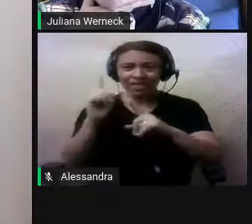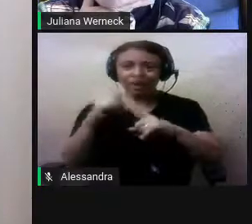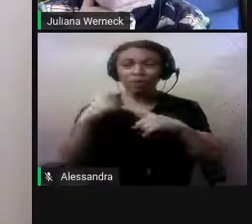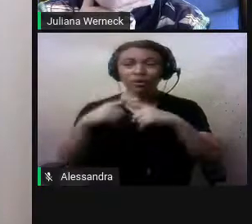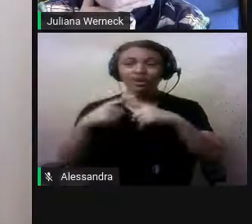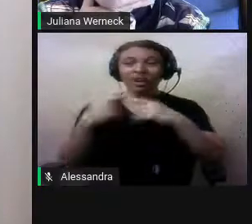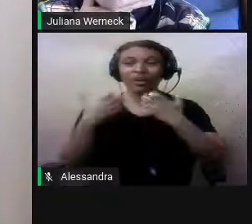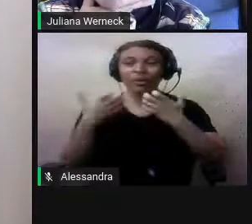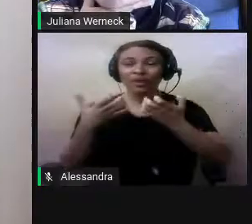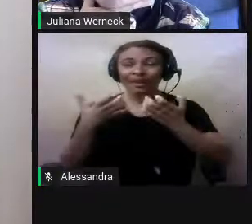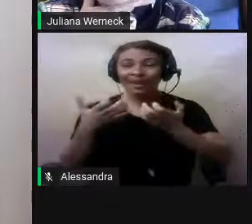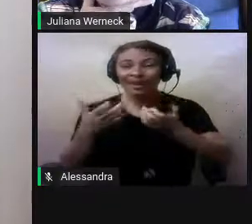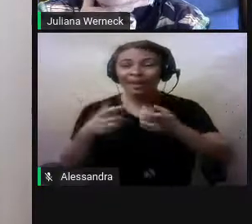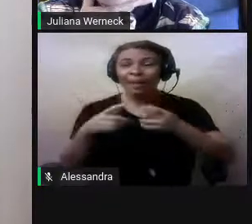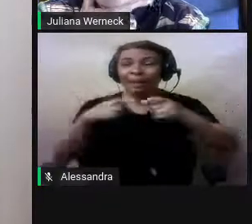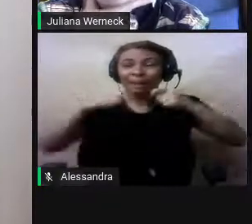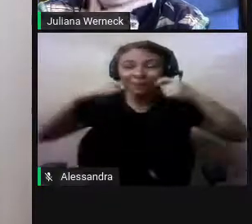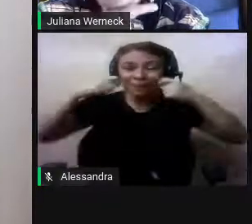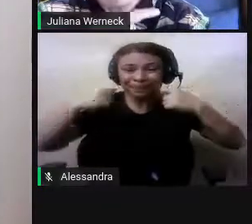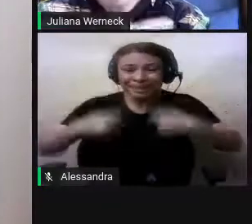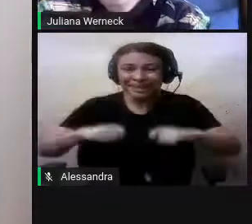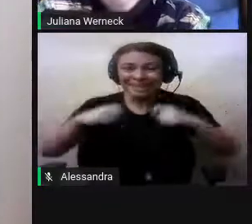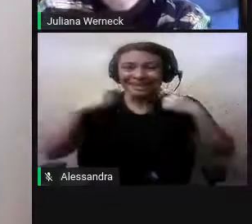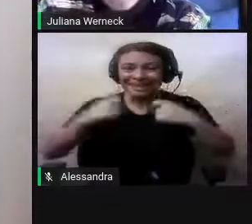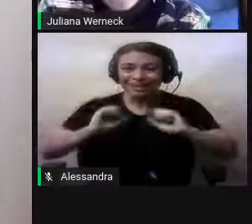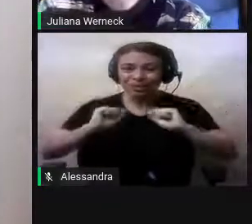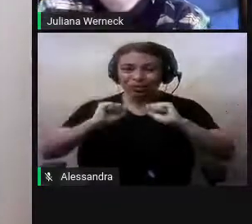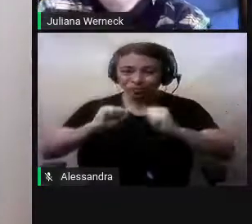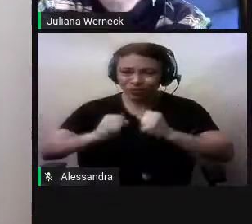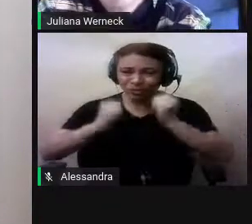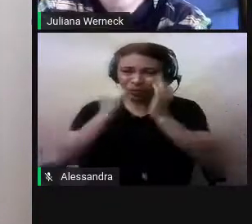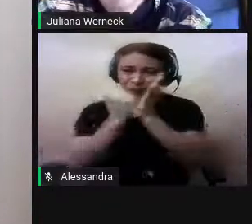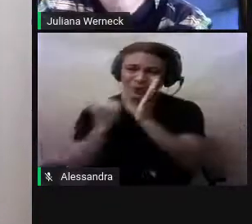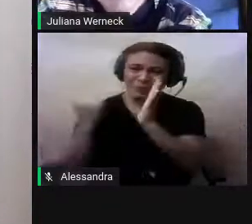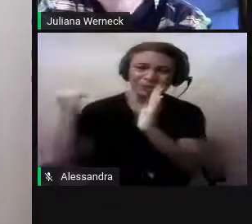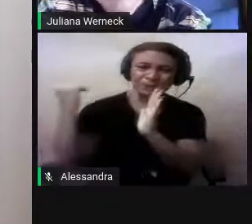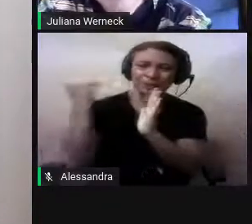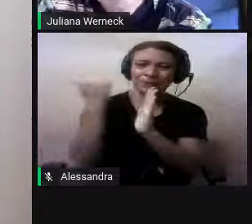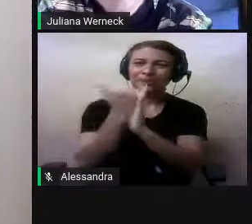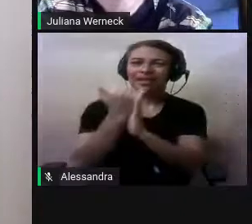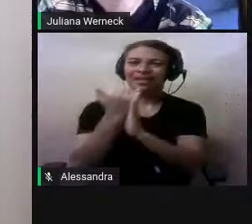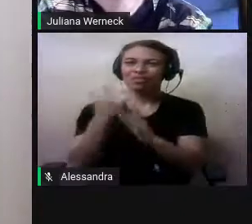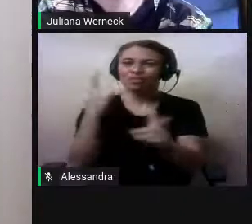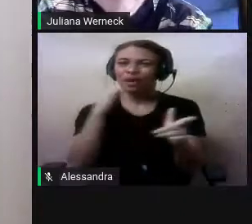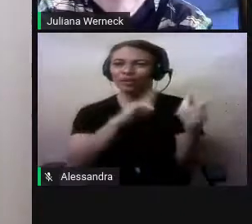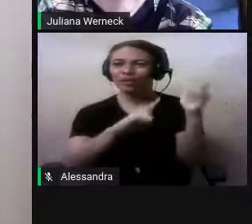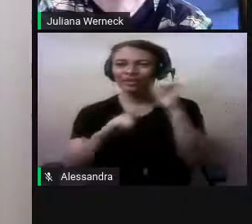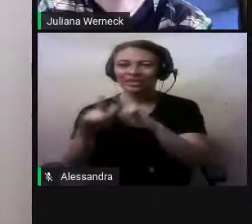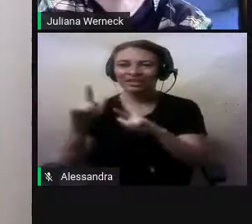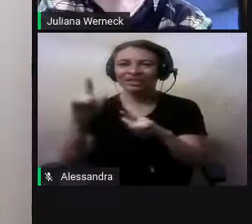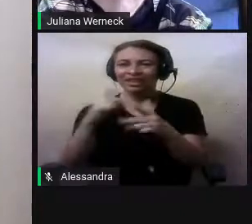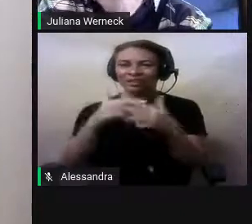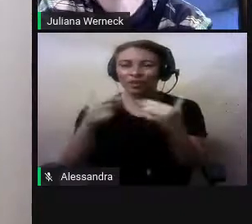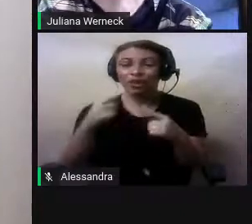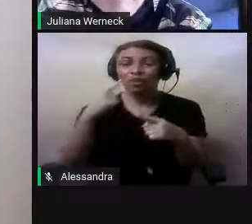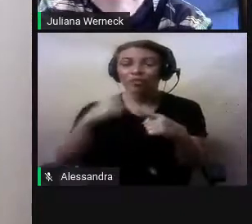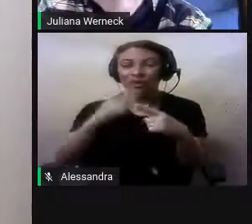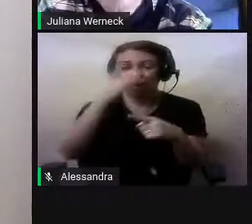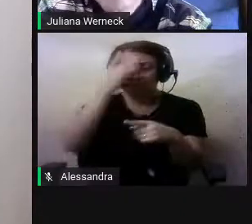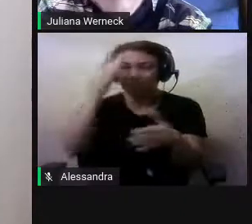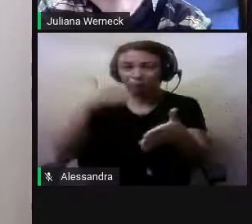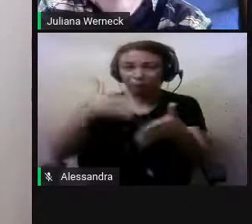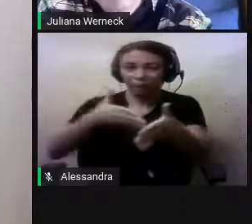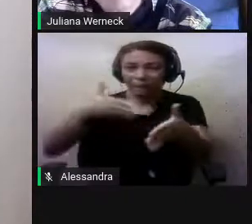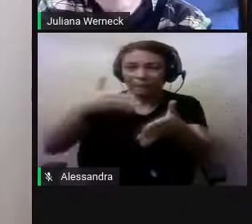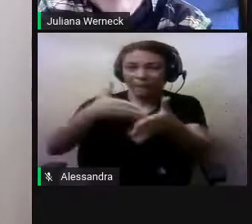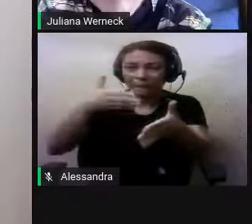quer, mas porque a gente precisa sempre de um esforço a mais para conquistar as coisas, porque as pessoas colocam empecilho. O capacitismo é